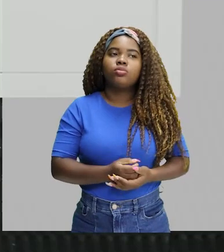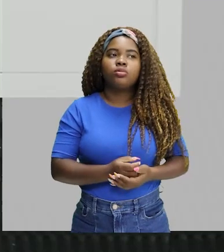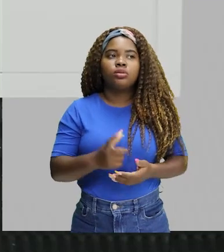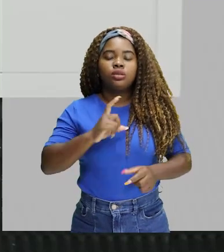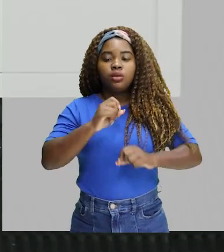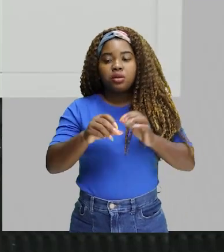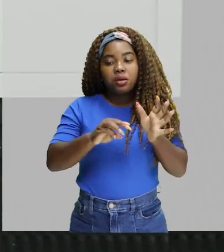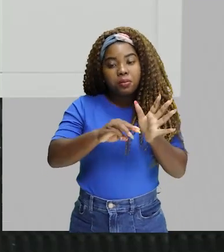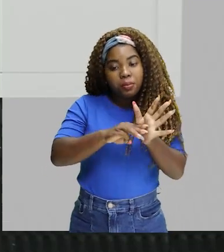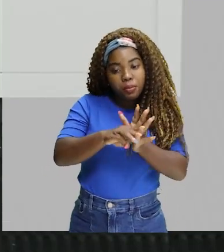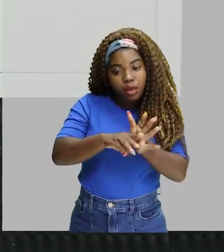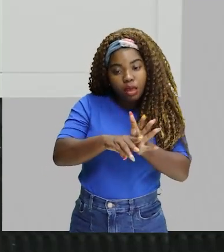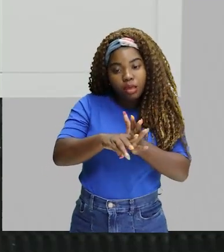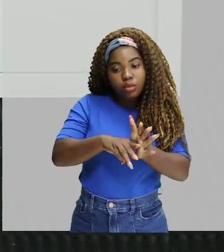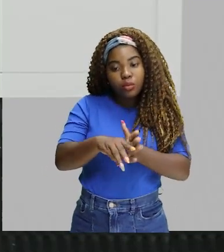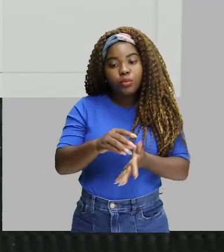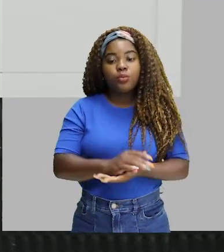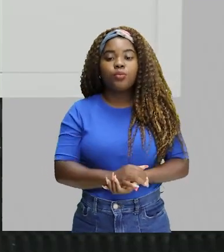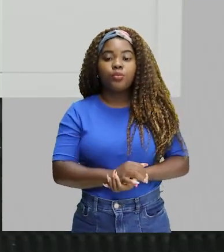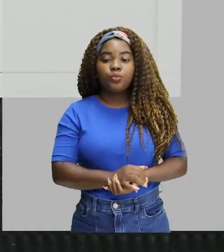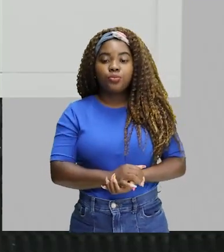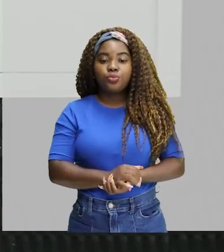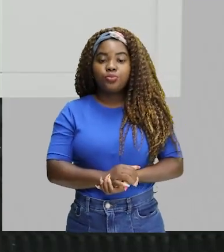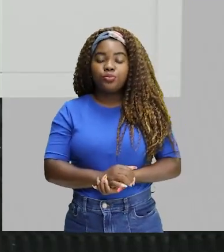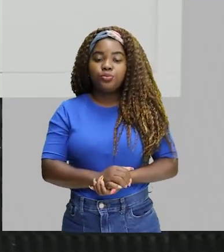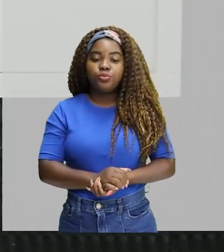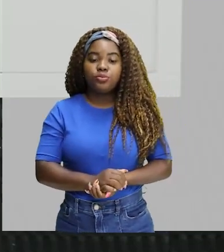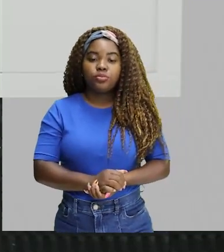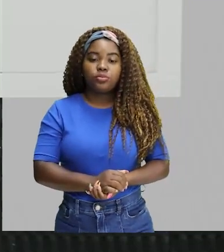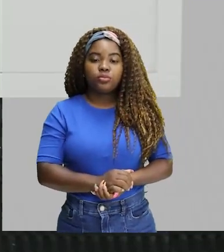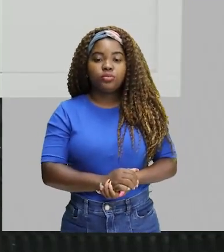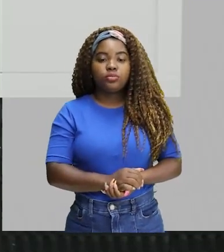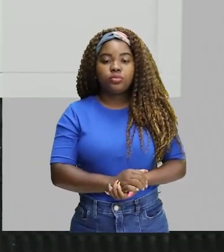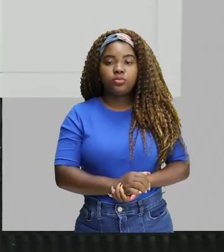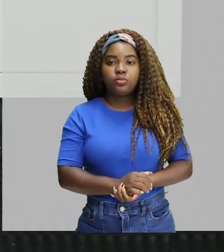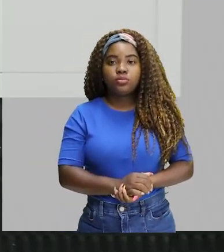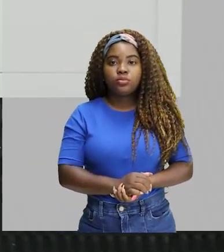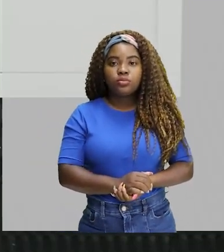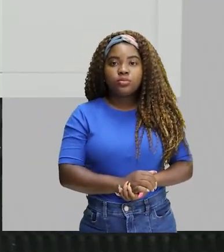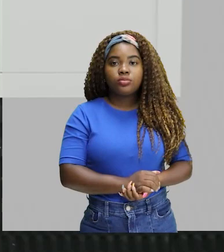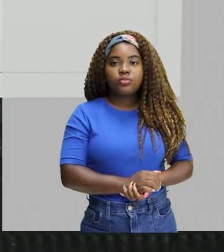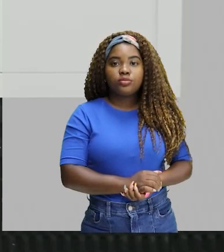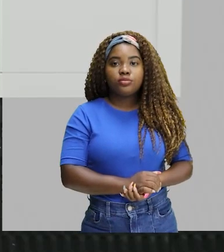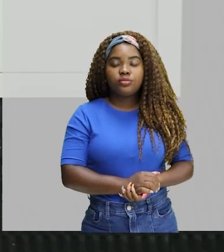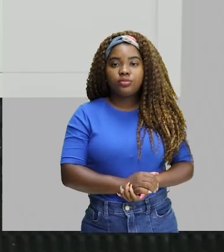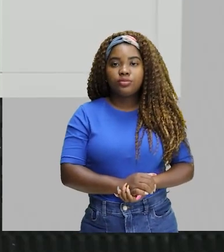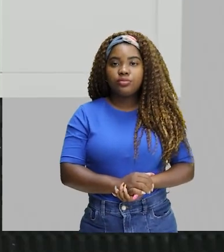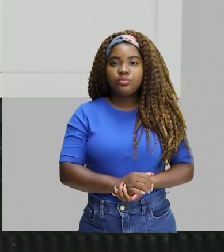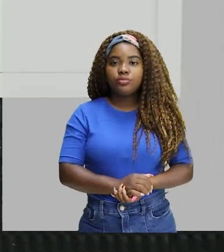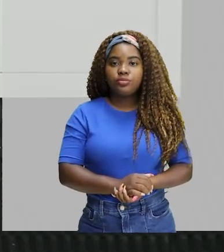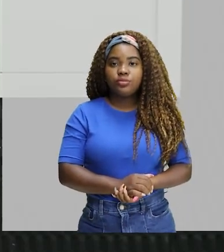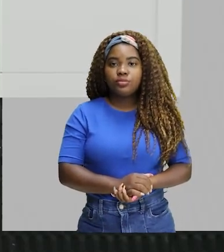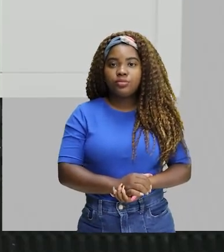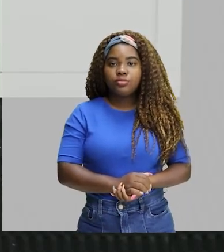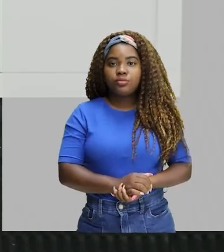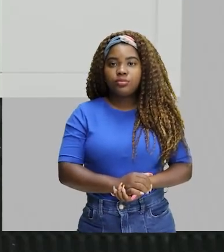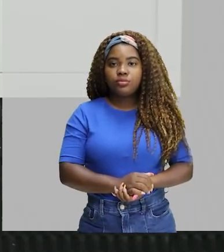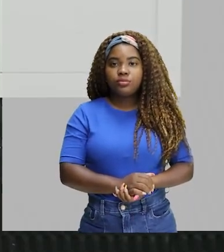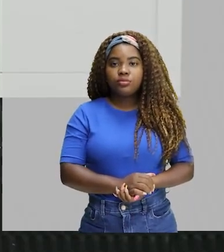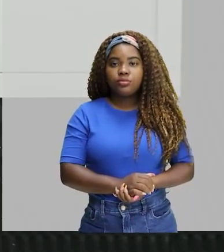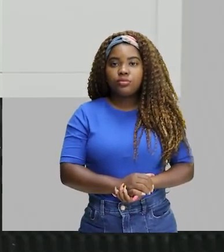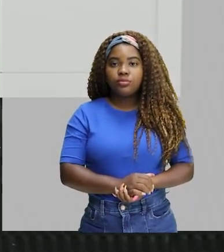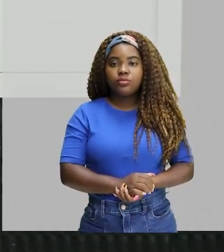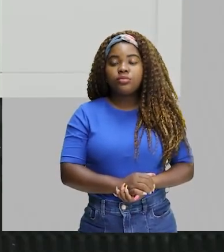do método. Olha só, usando o método, famoso método socrático. Certo?